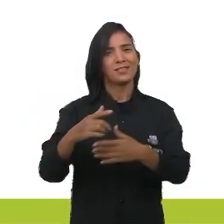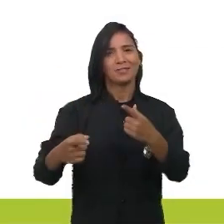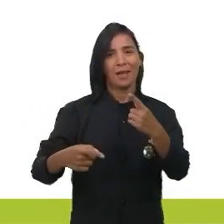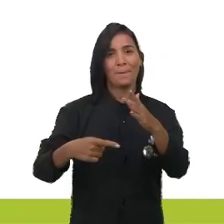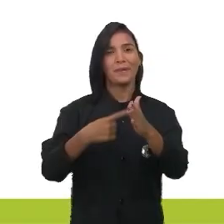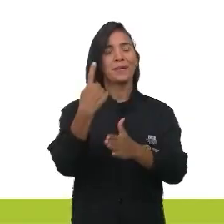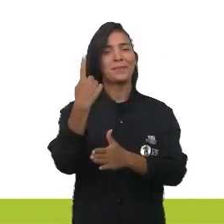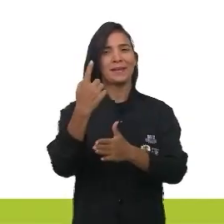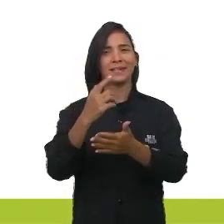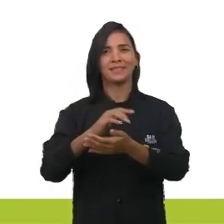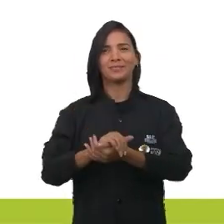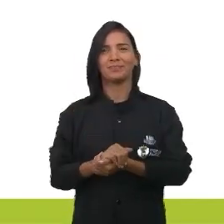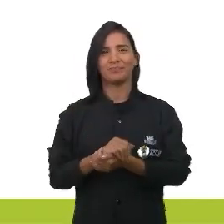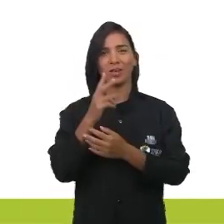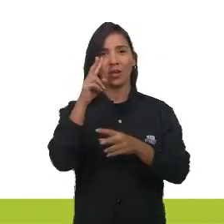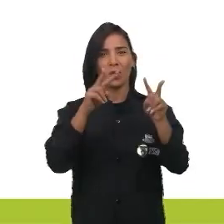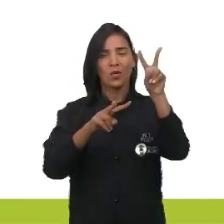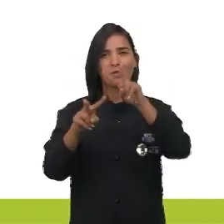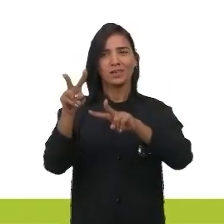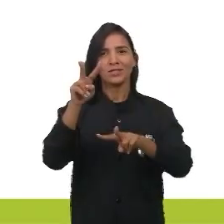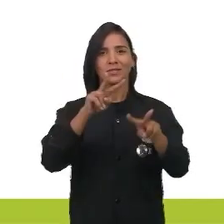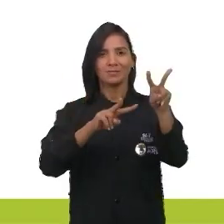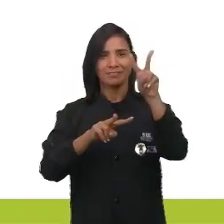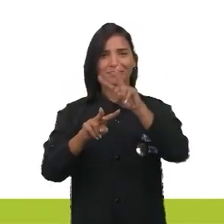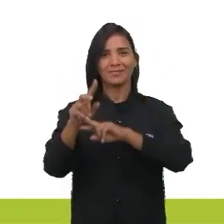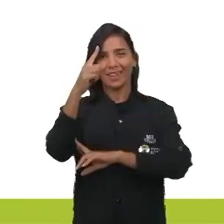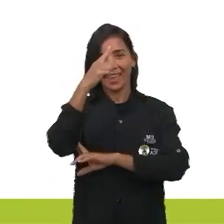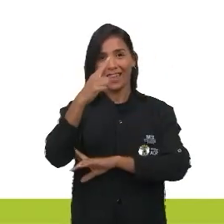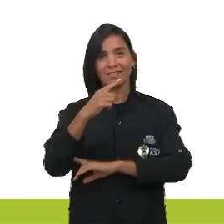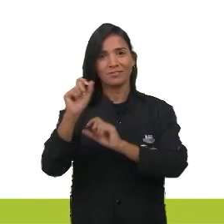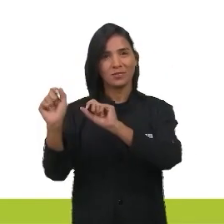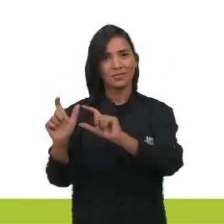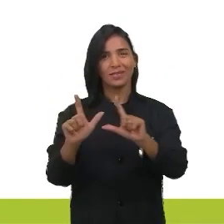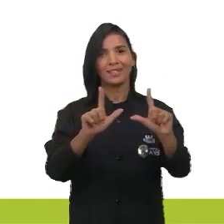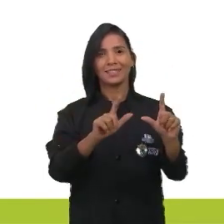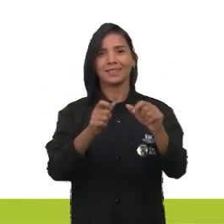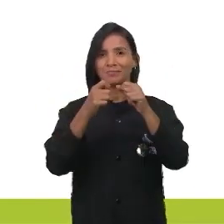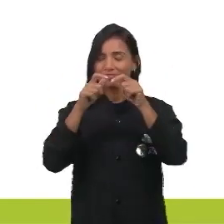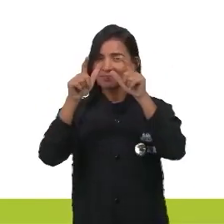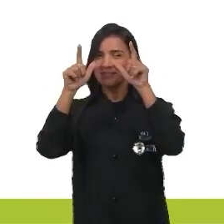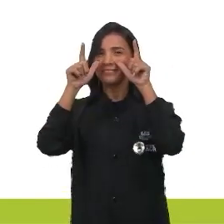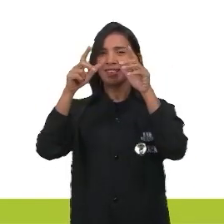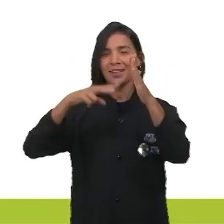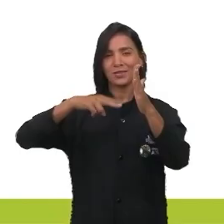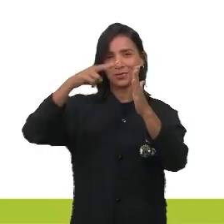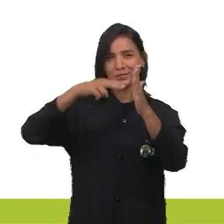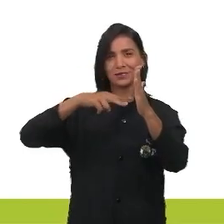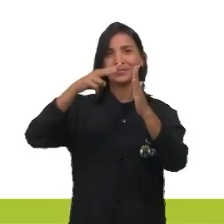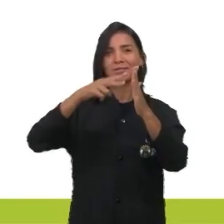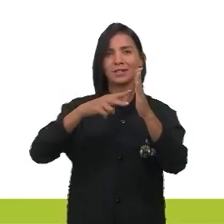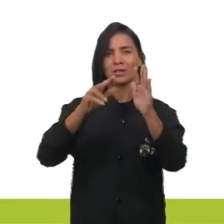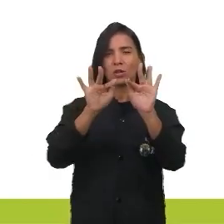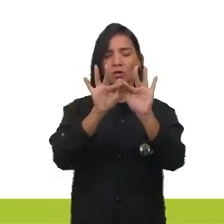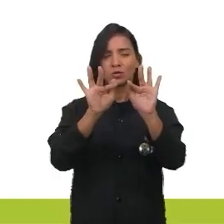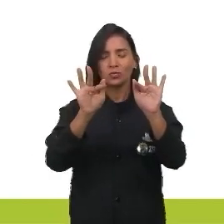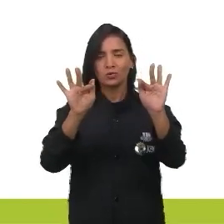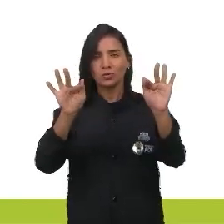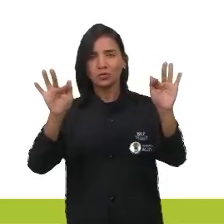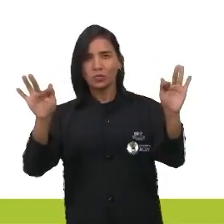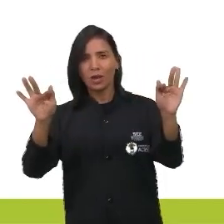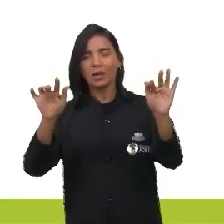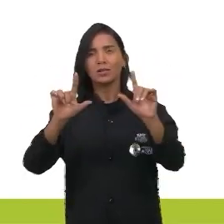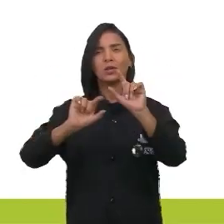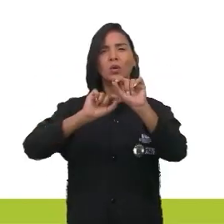questão? Visualizem em tela e acompanhem com bastante atenção a leitura do enunciado, do comando